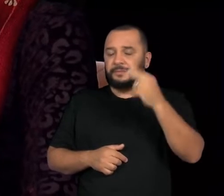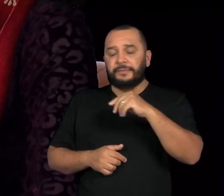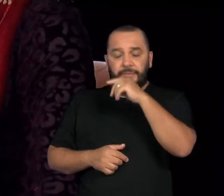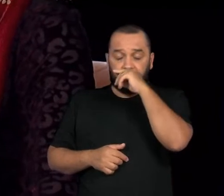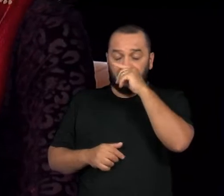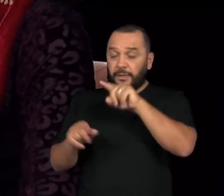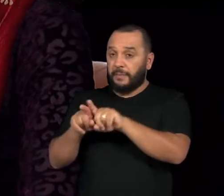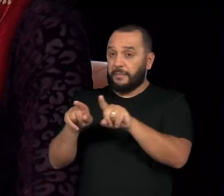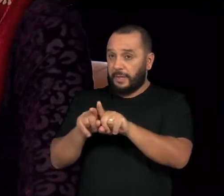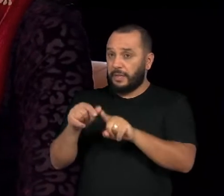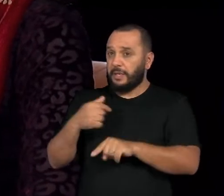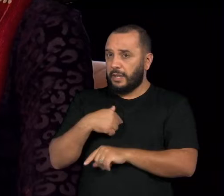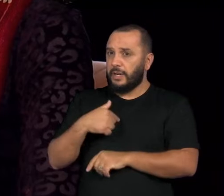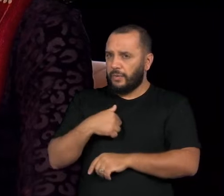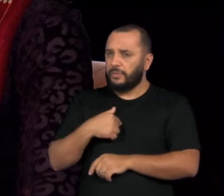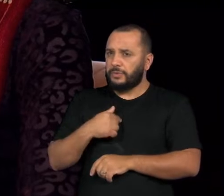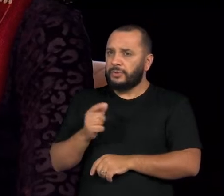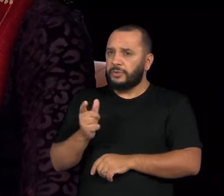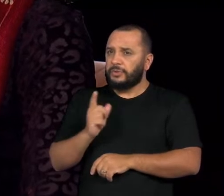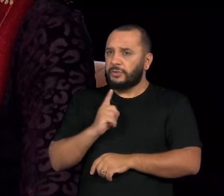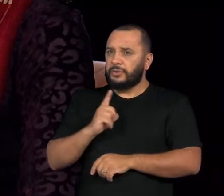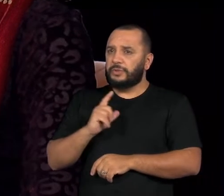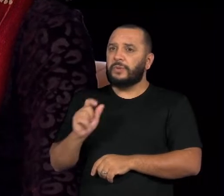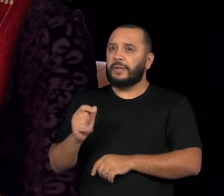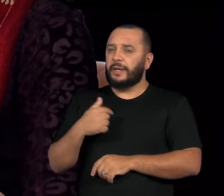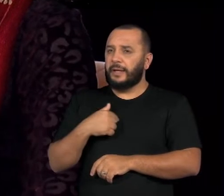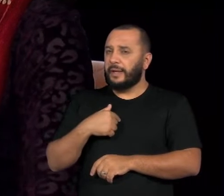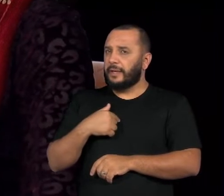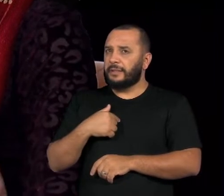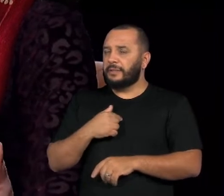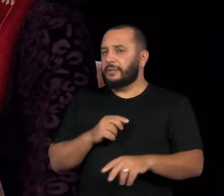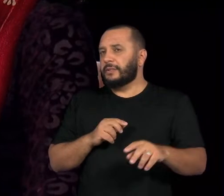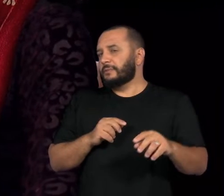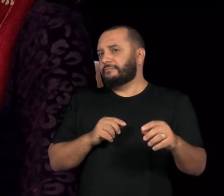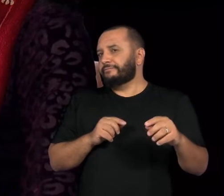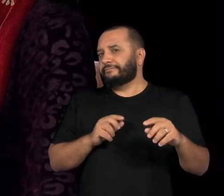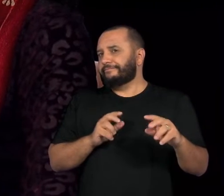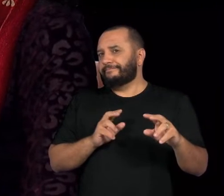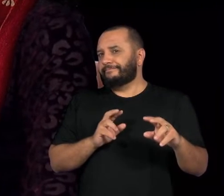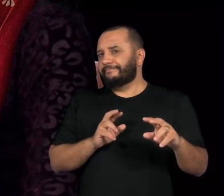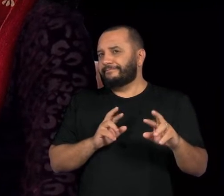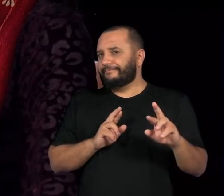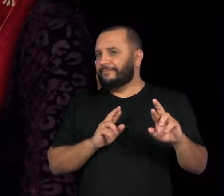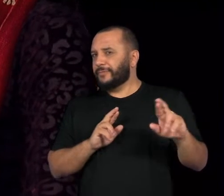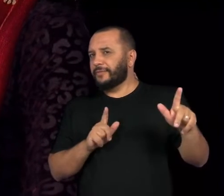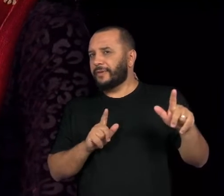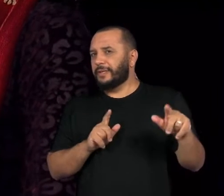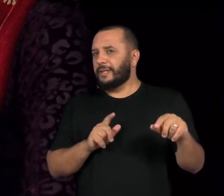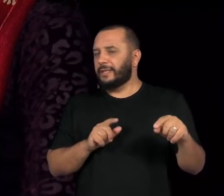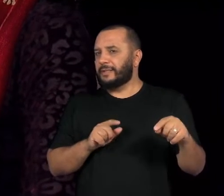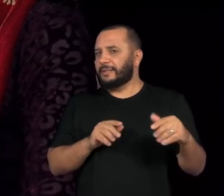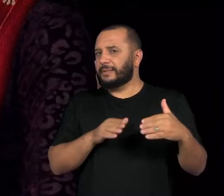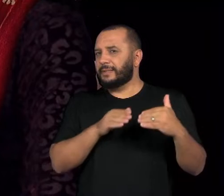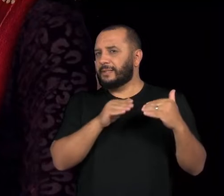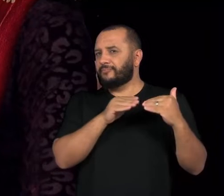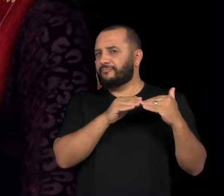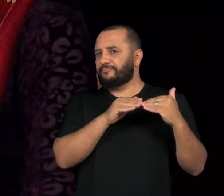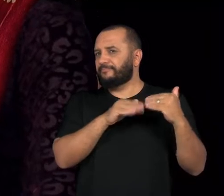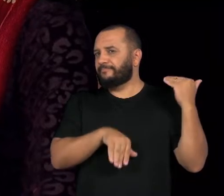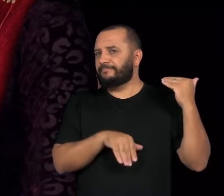uma diferença mesmo, uma divergência de processo, né? Que eu não